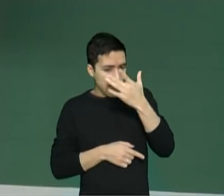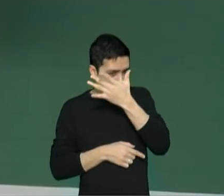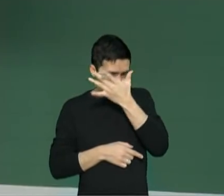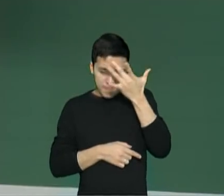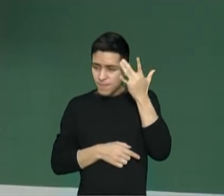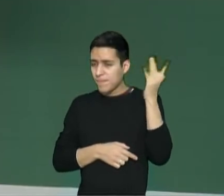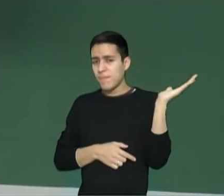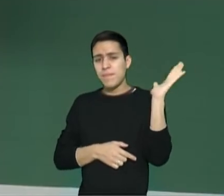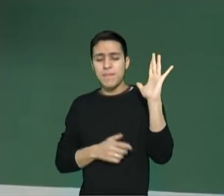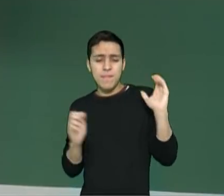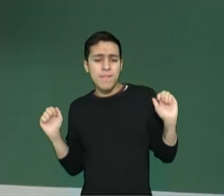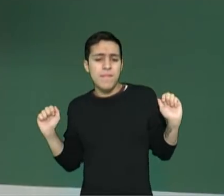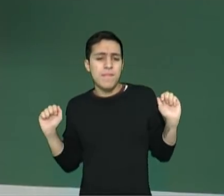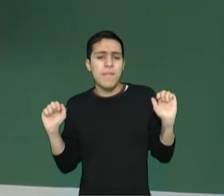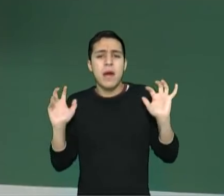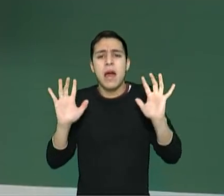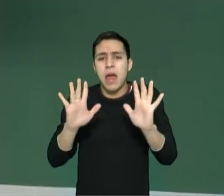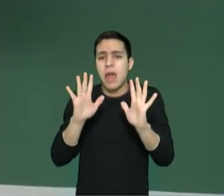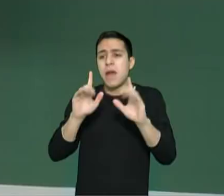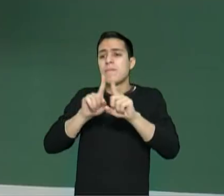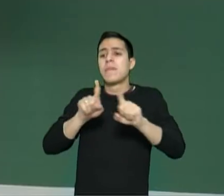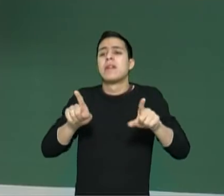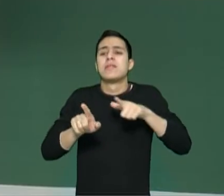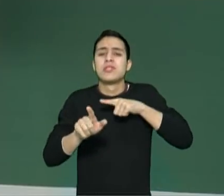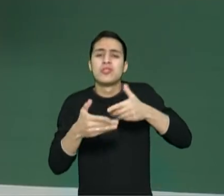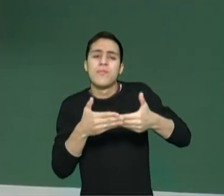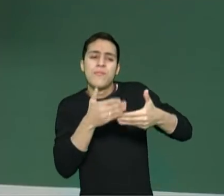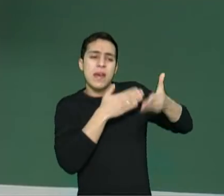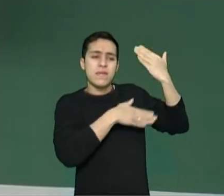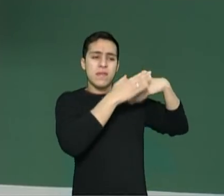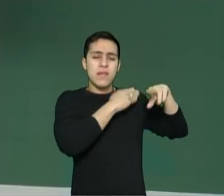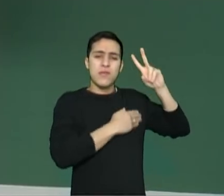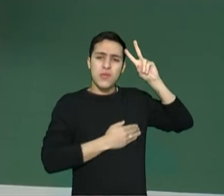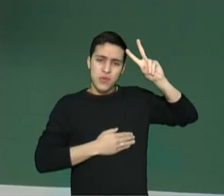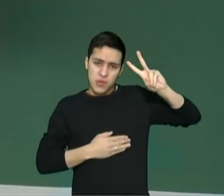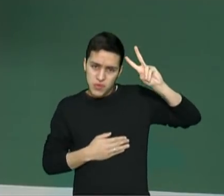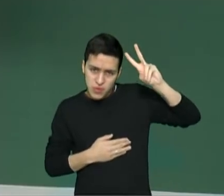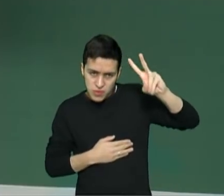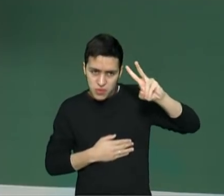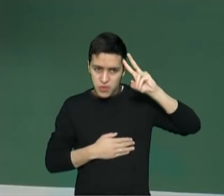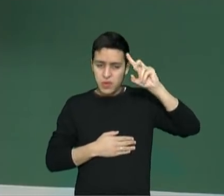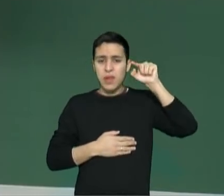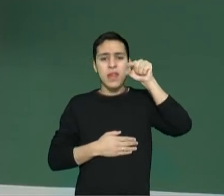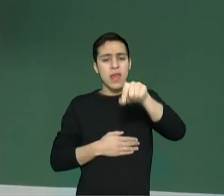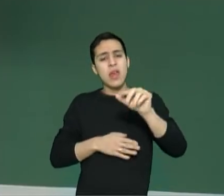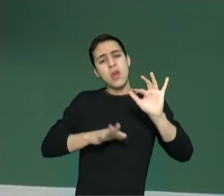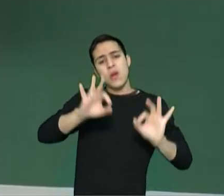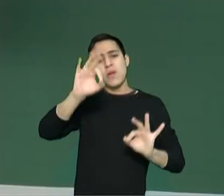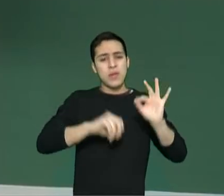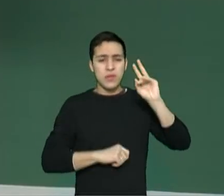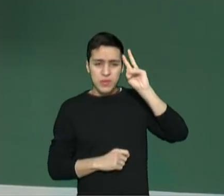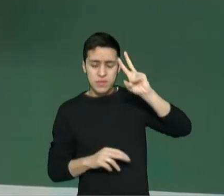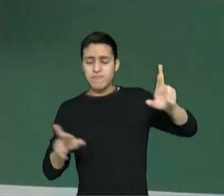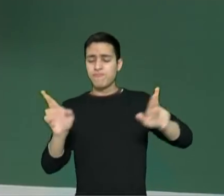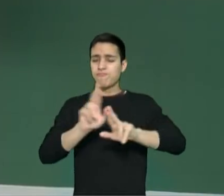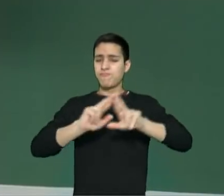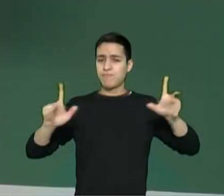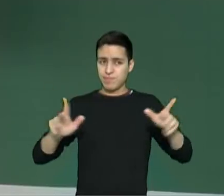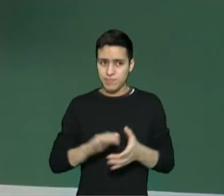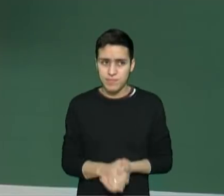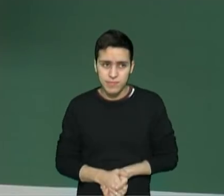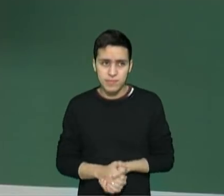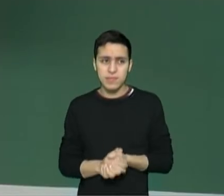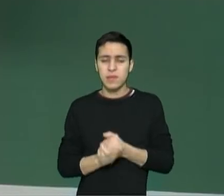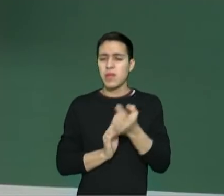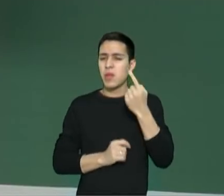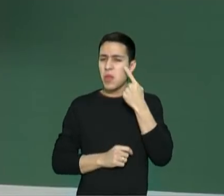pessoas, principalmente com passado histórico, uma organização histórica em comum. Então veja que o